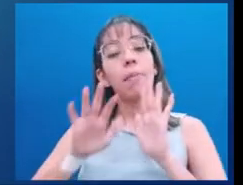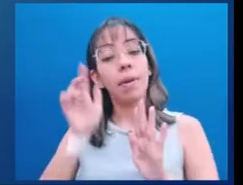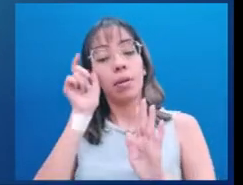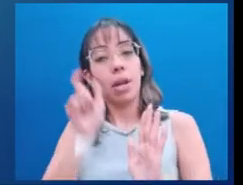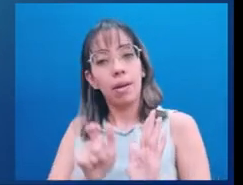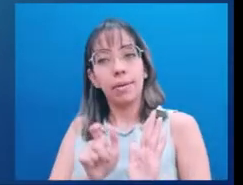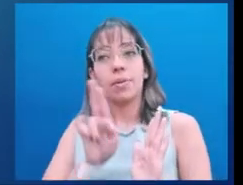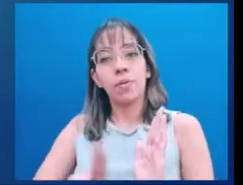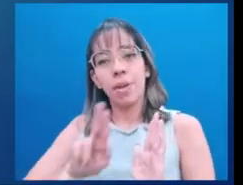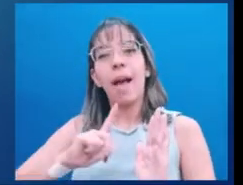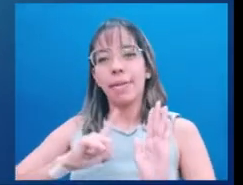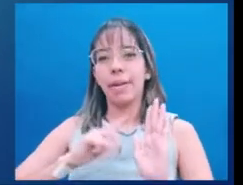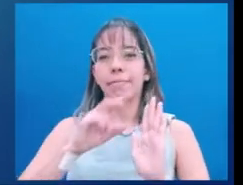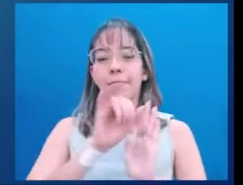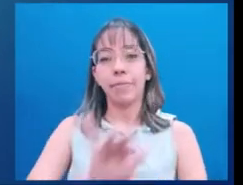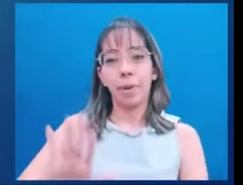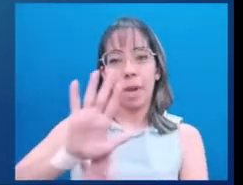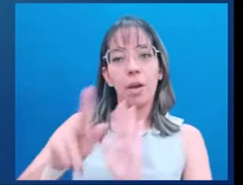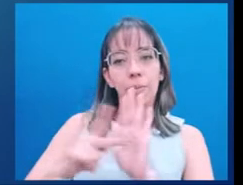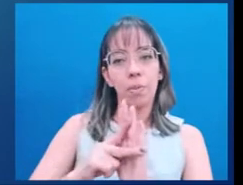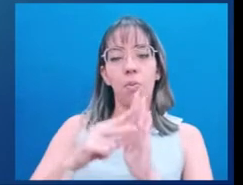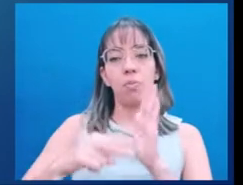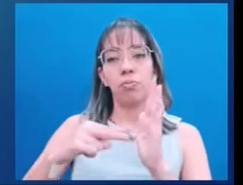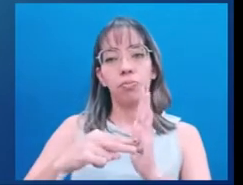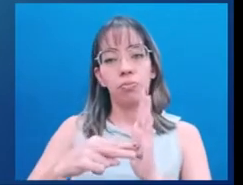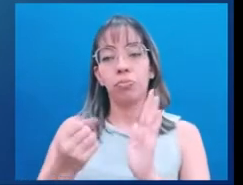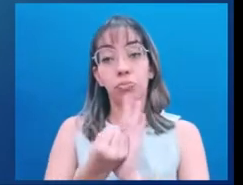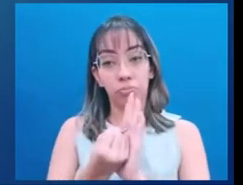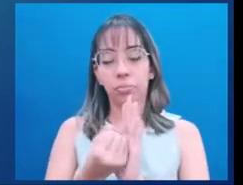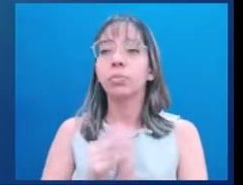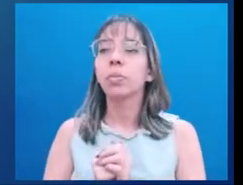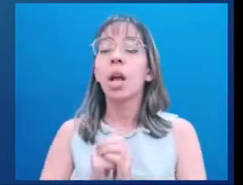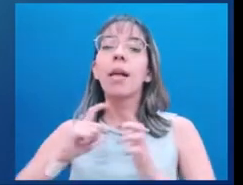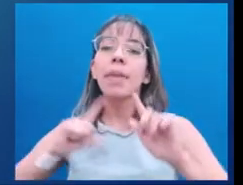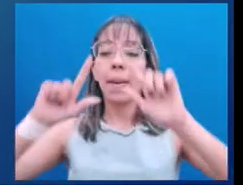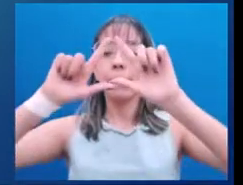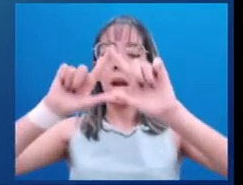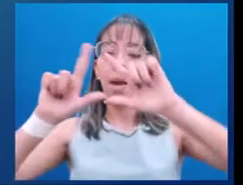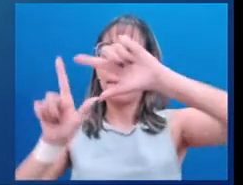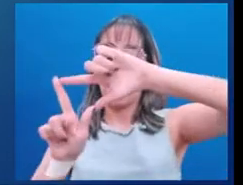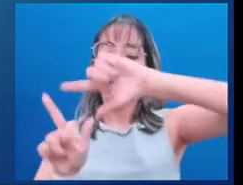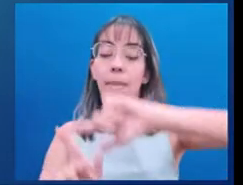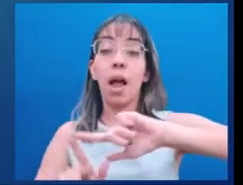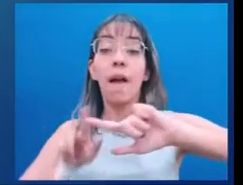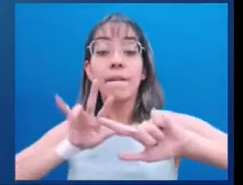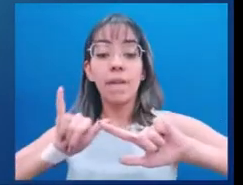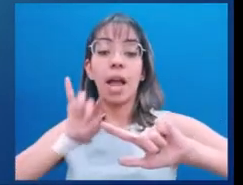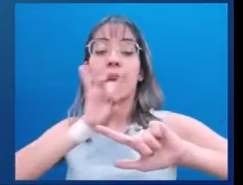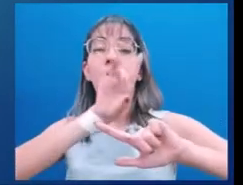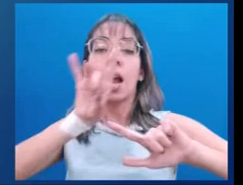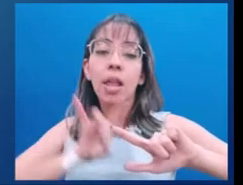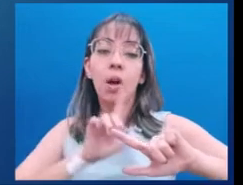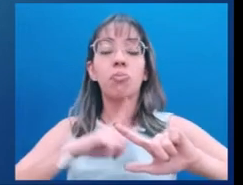muito interessante, como vocês vão ver aí nos próximos slides. Então, nessa simbologia, cada um dos losangos, ele vai expressar um tipo